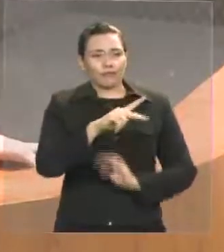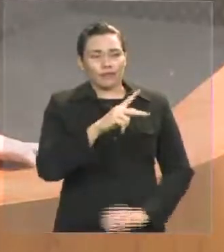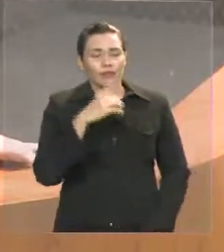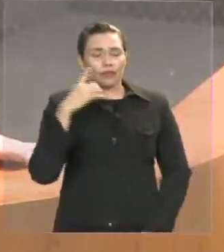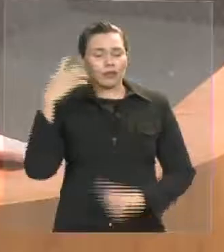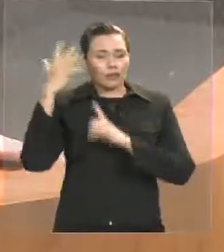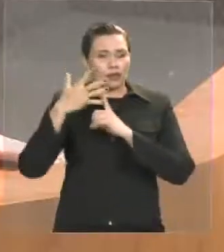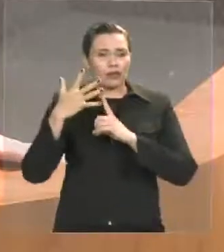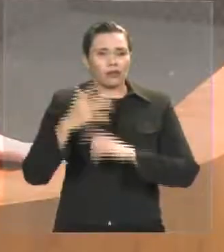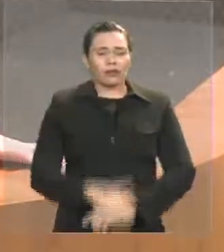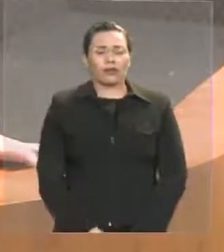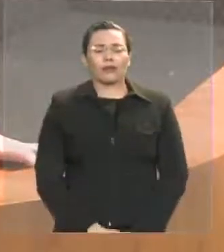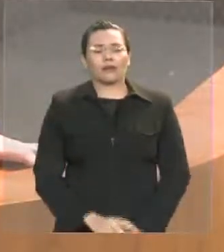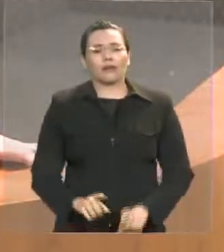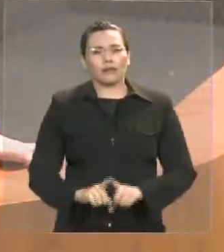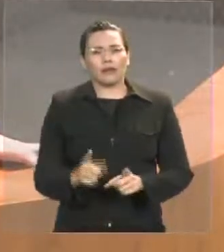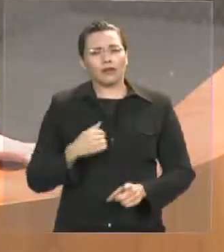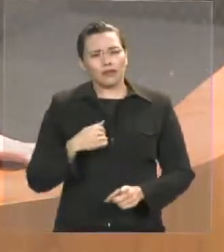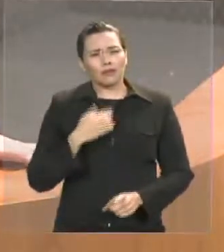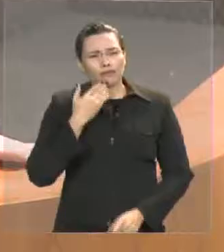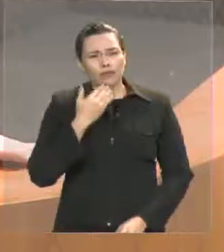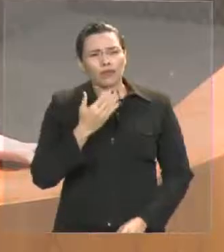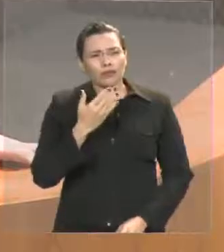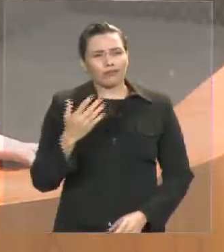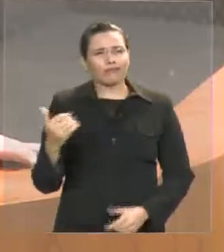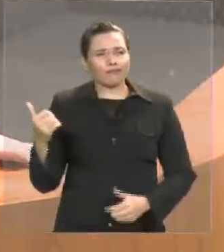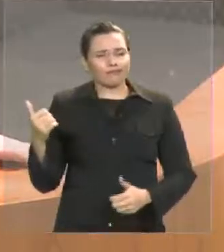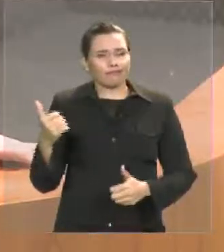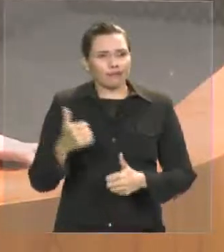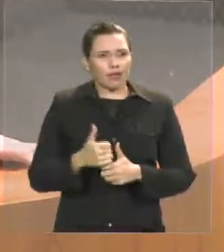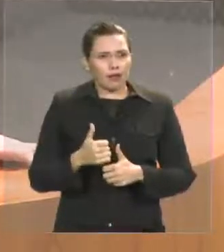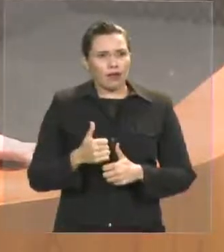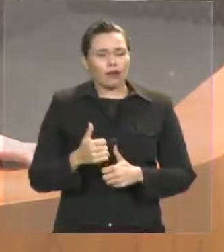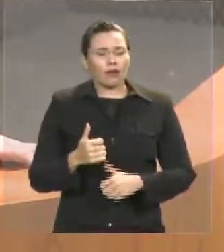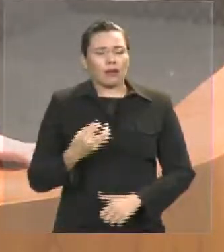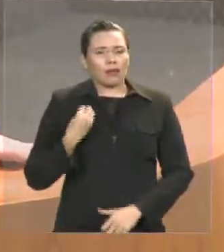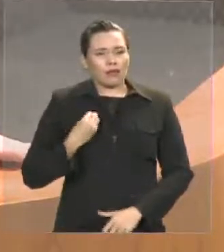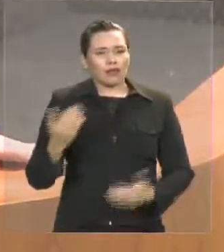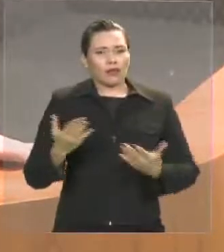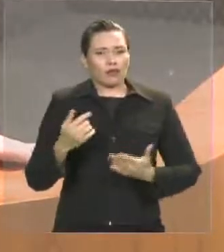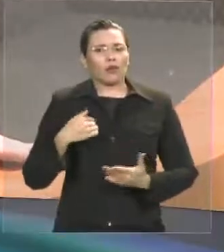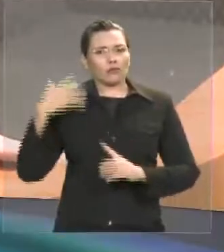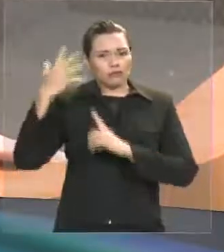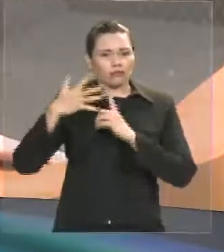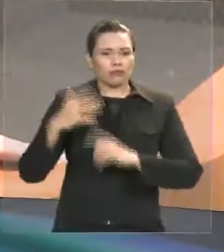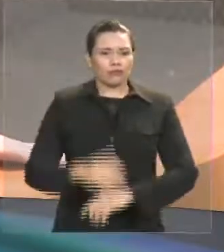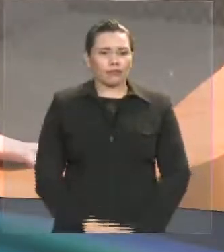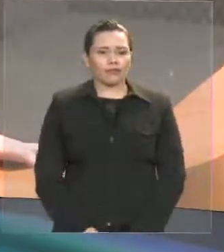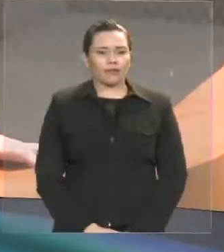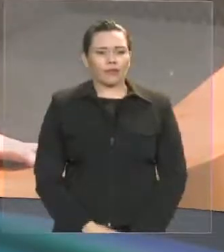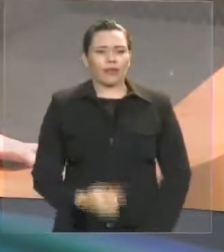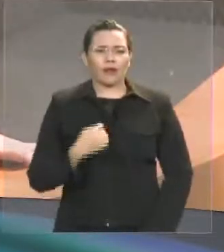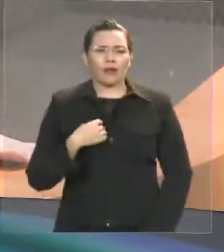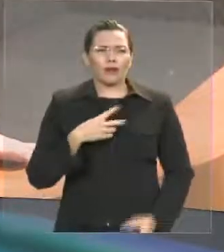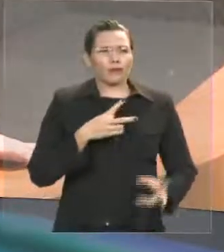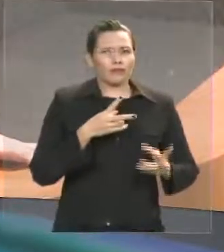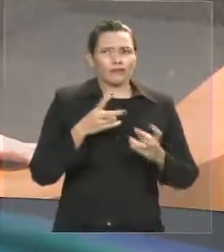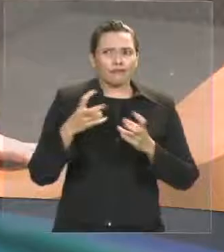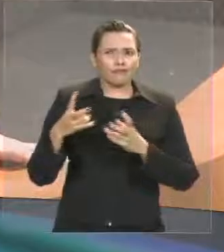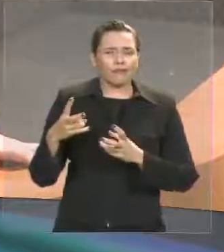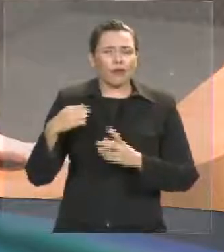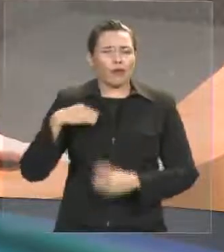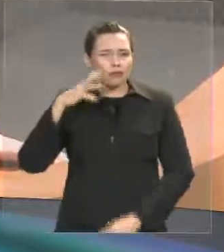aqui três parlamentares de oposição fazendo alguns posicionamentos. Infelizmente, o deputado Zé Adriano não se encontra